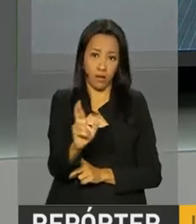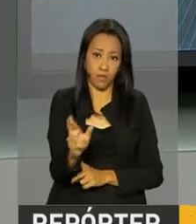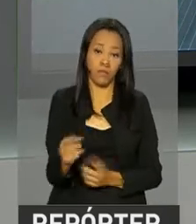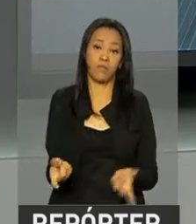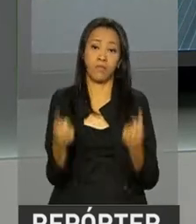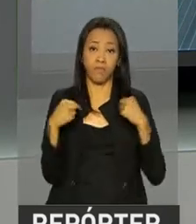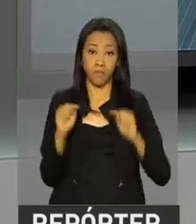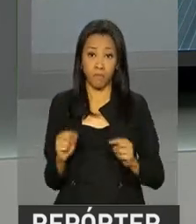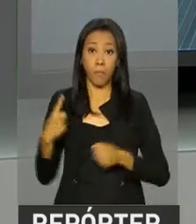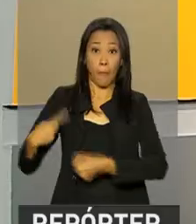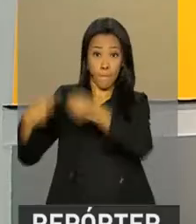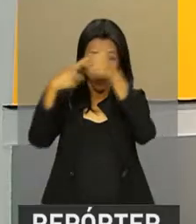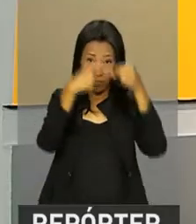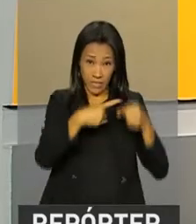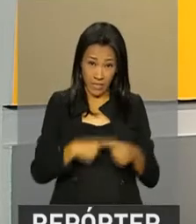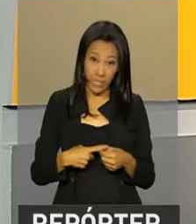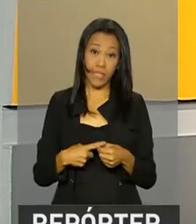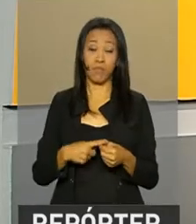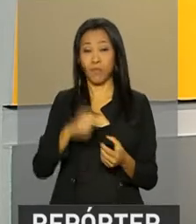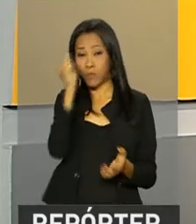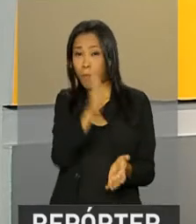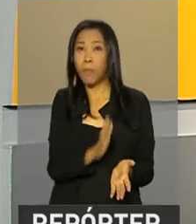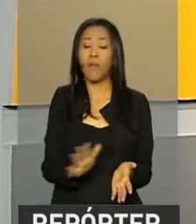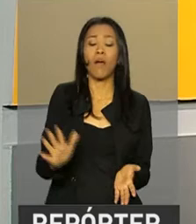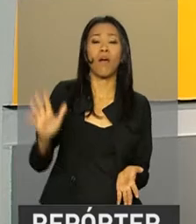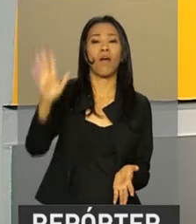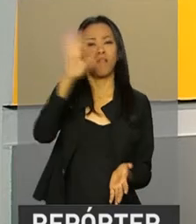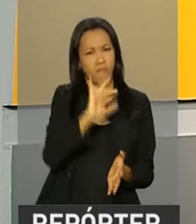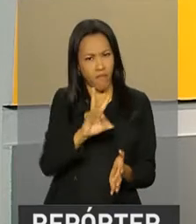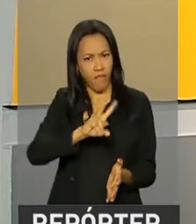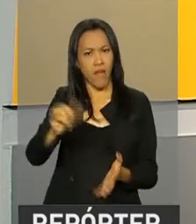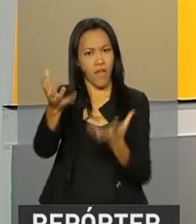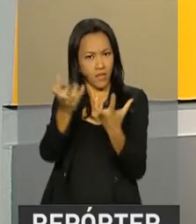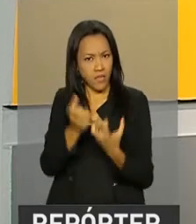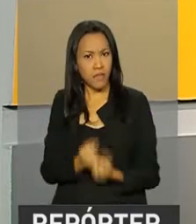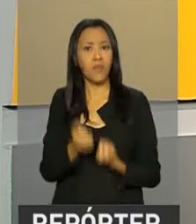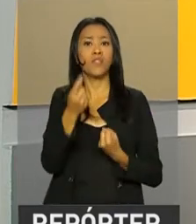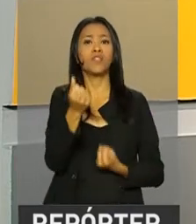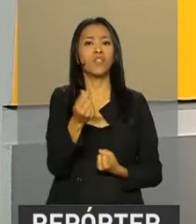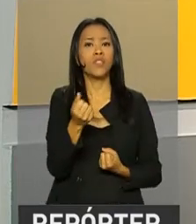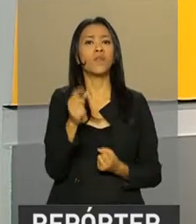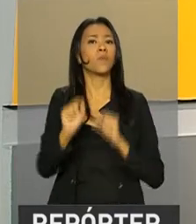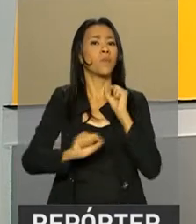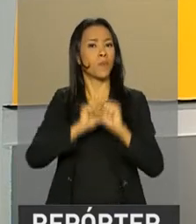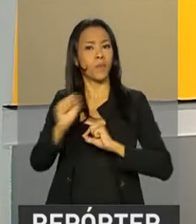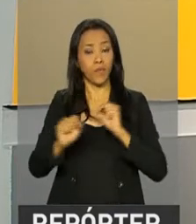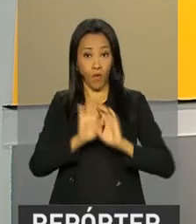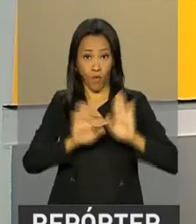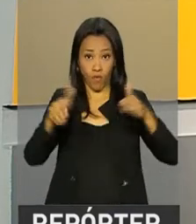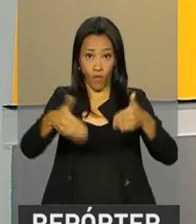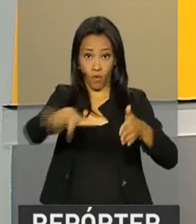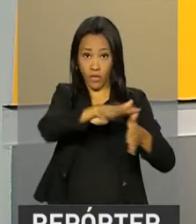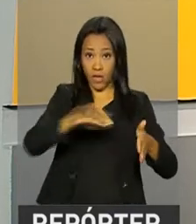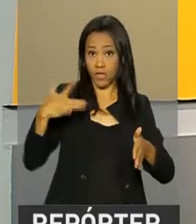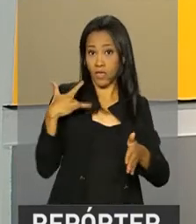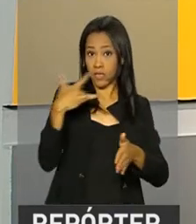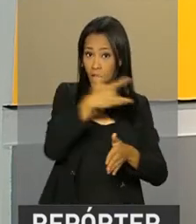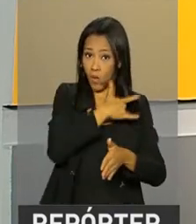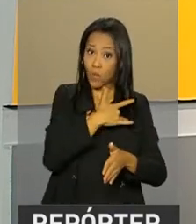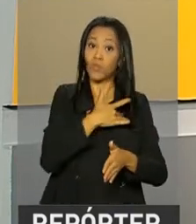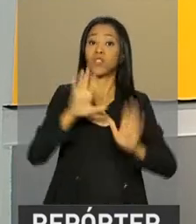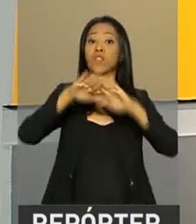e municípios de todo o país vão receber recursos para ações de saúde nas instituições de